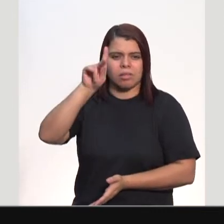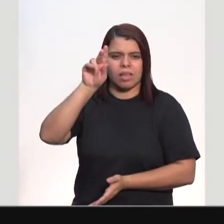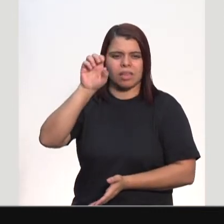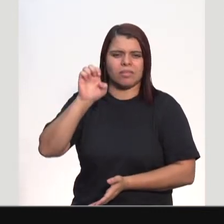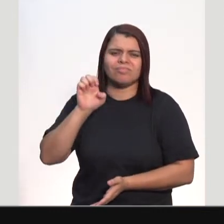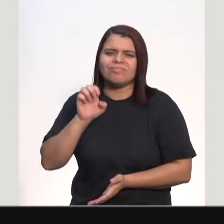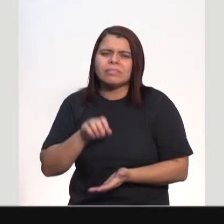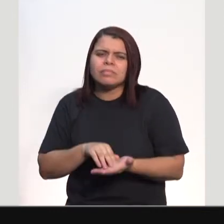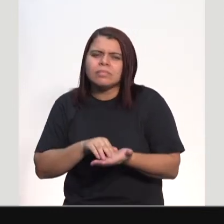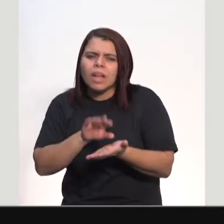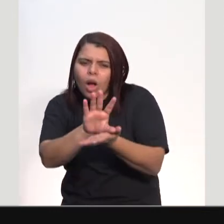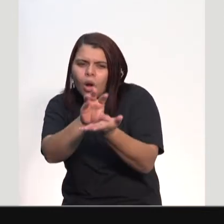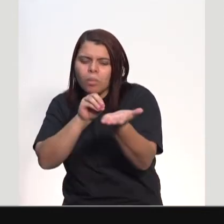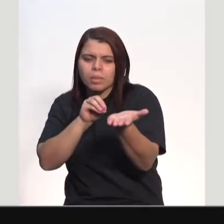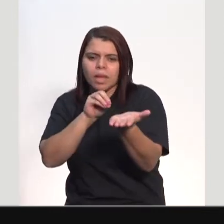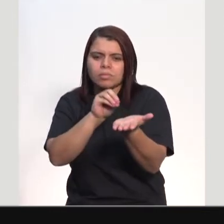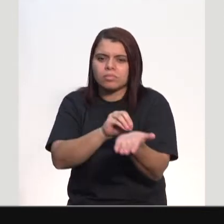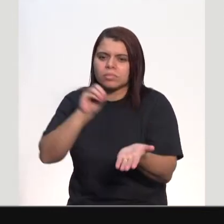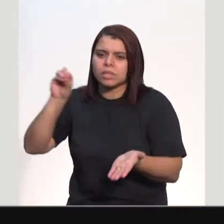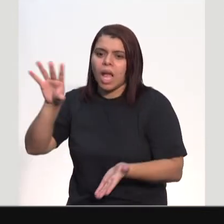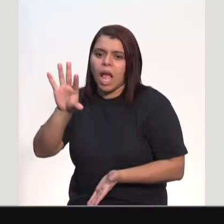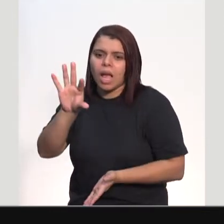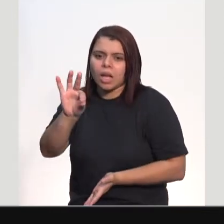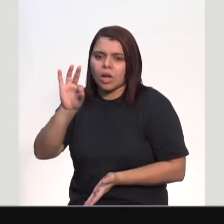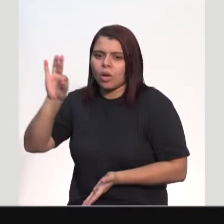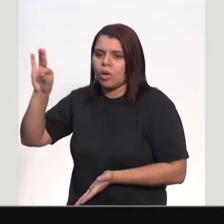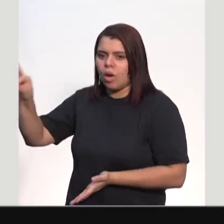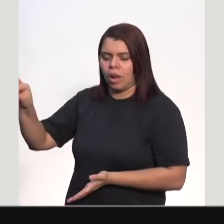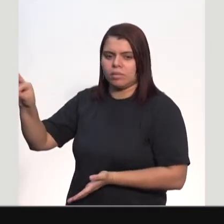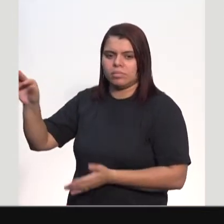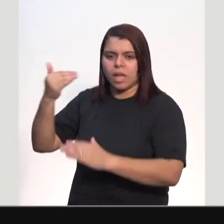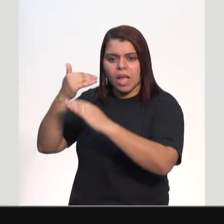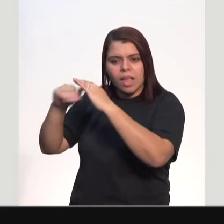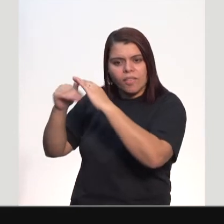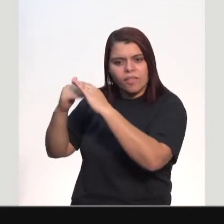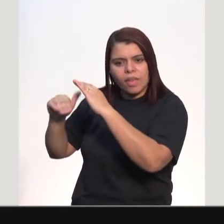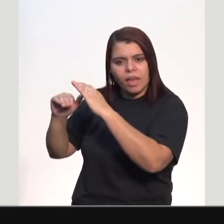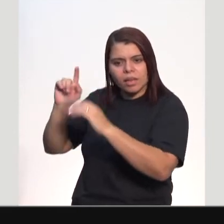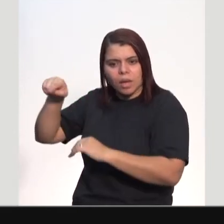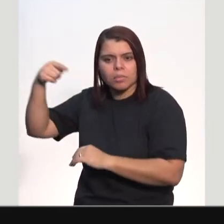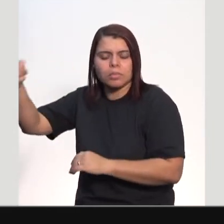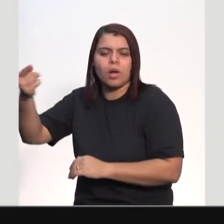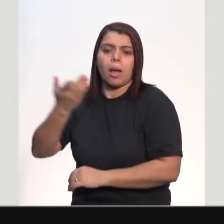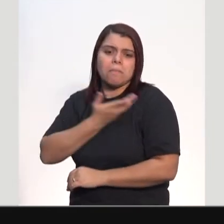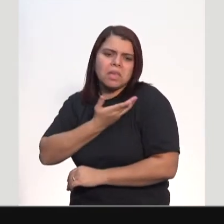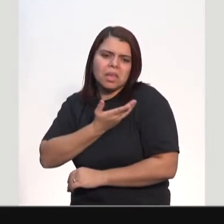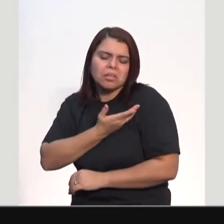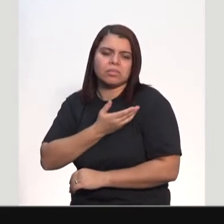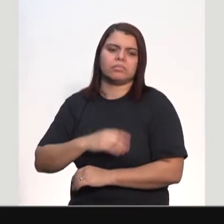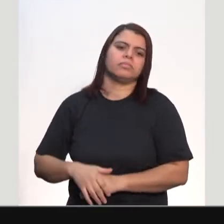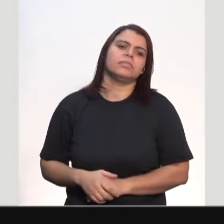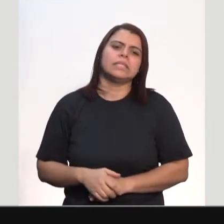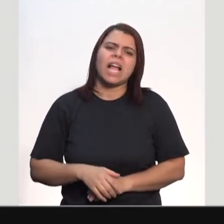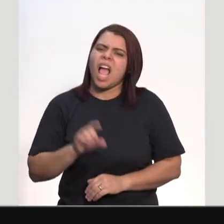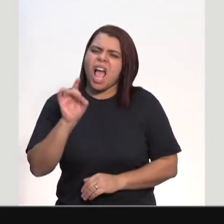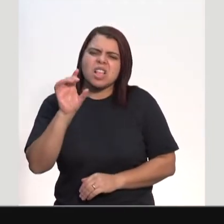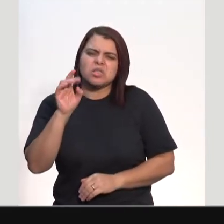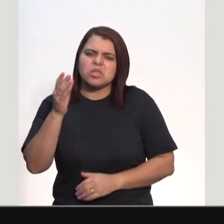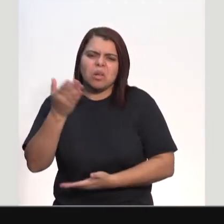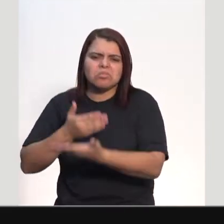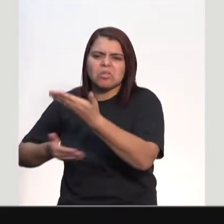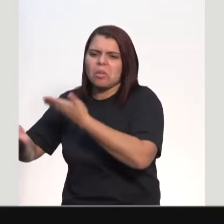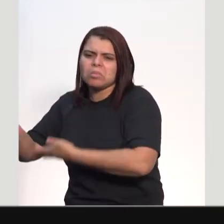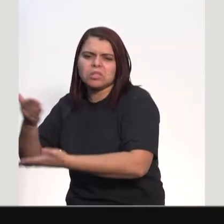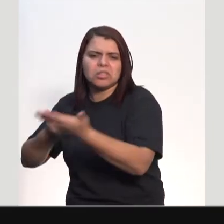vou clicar em colar e ele gerou esse link aqui. Com esse link, é só você compartilhar para